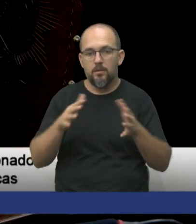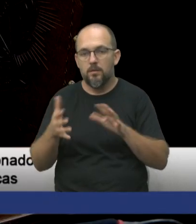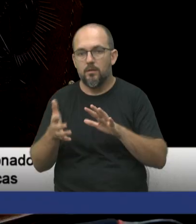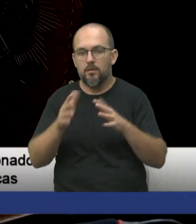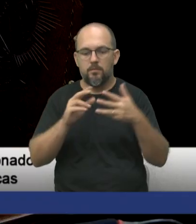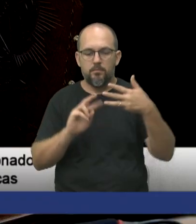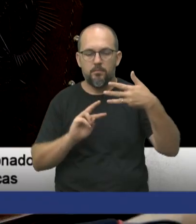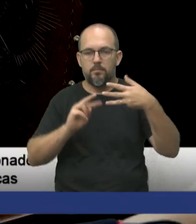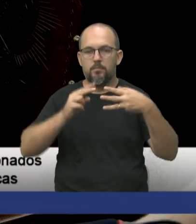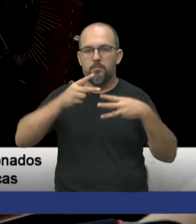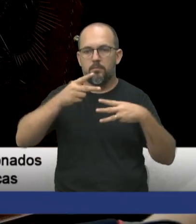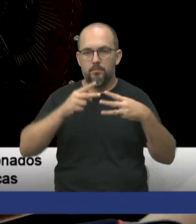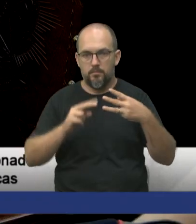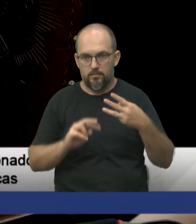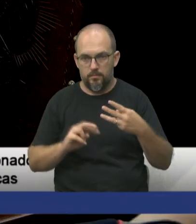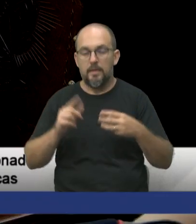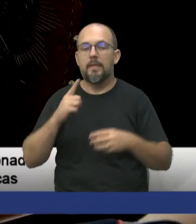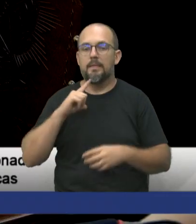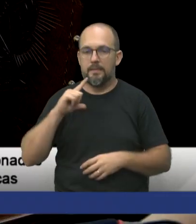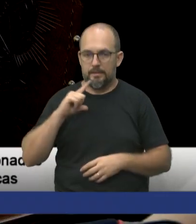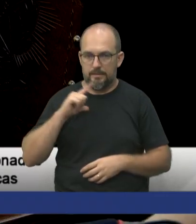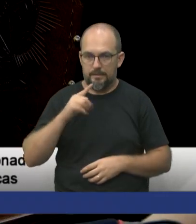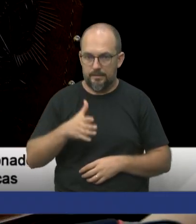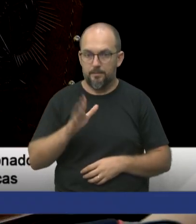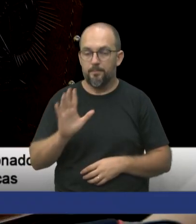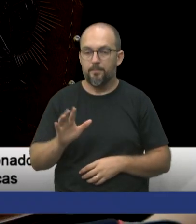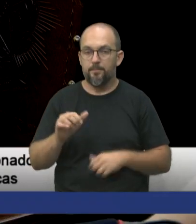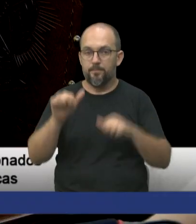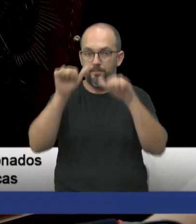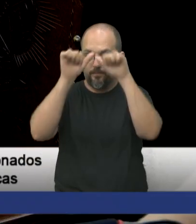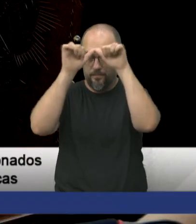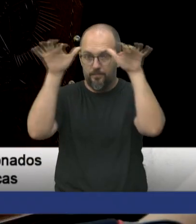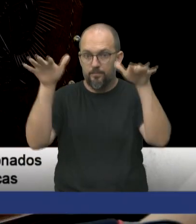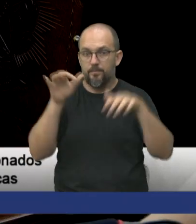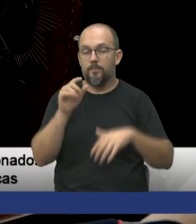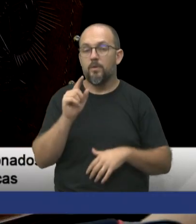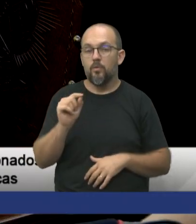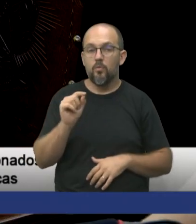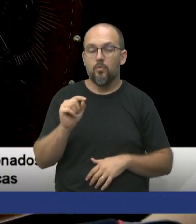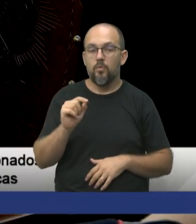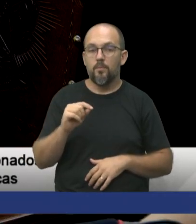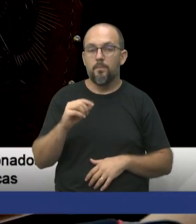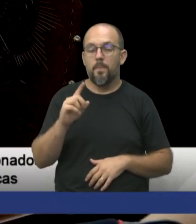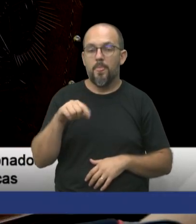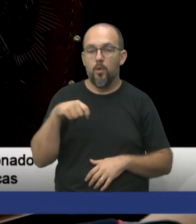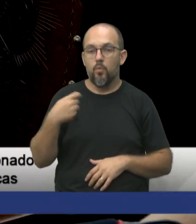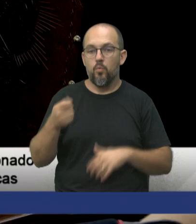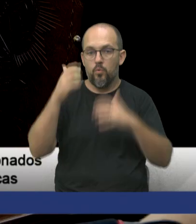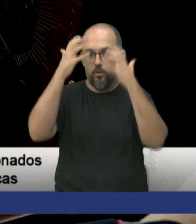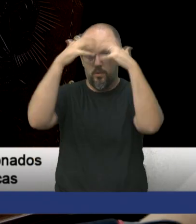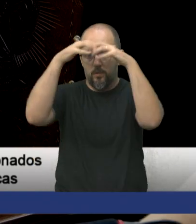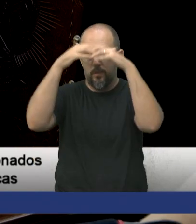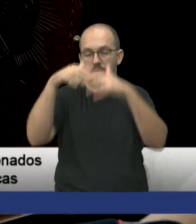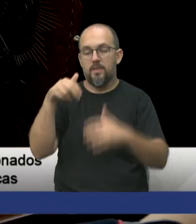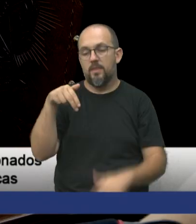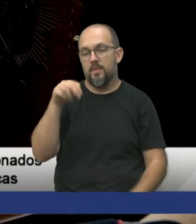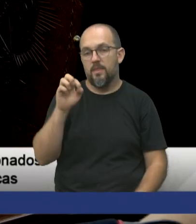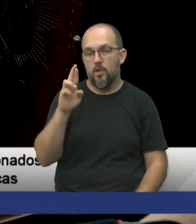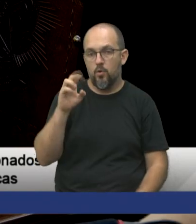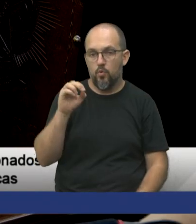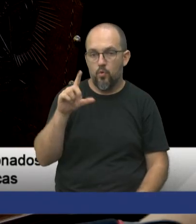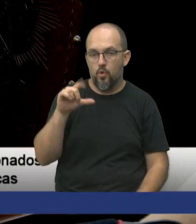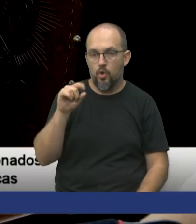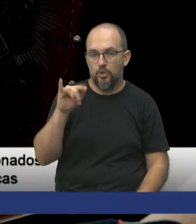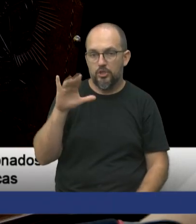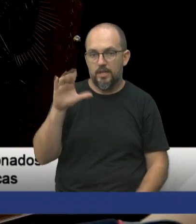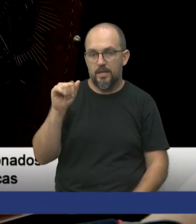transitoriedade. E vamos lá, o transtorno de espectro autista, ele é uma condição neurológica. Se a gente for